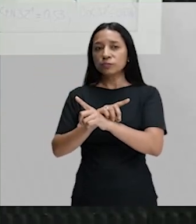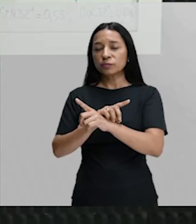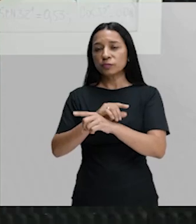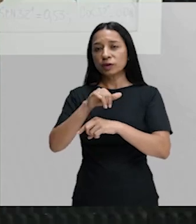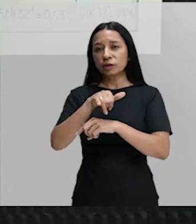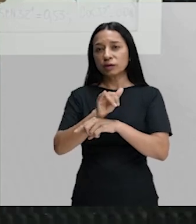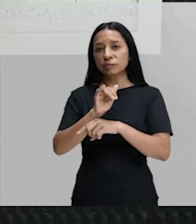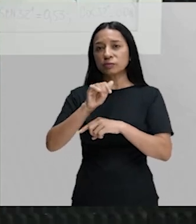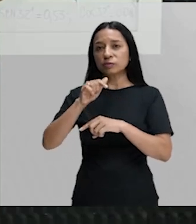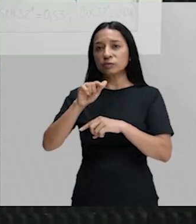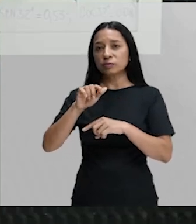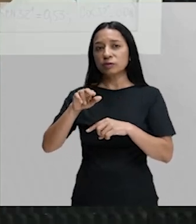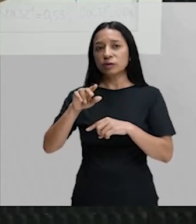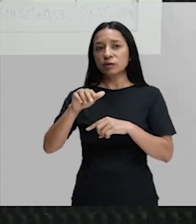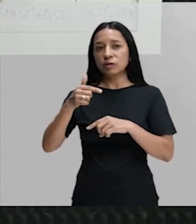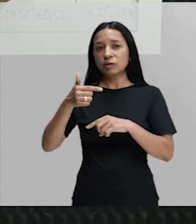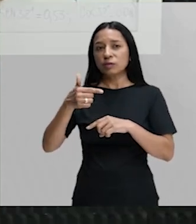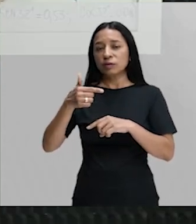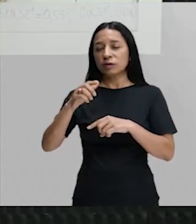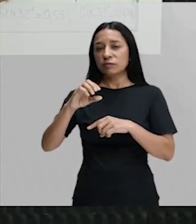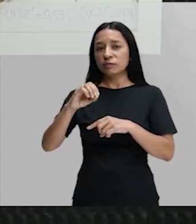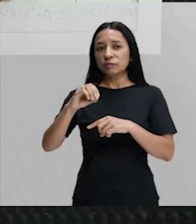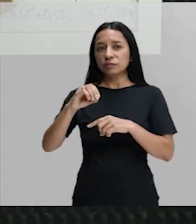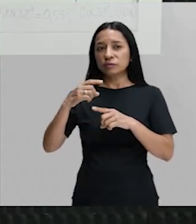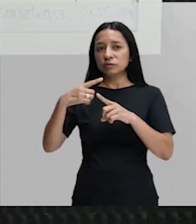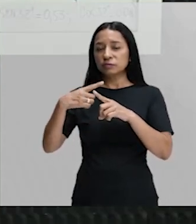20 vezes 0,84.